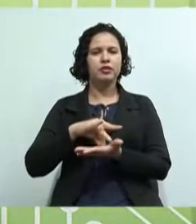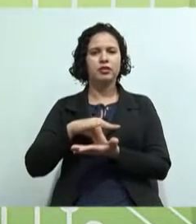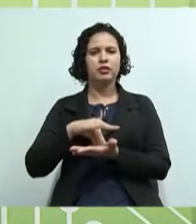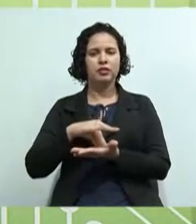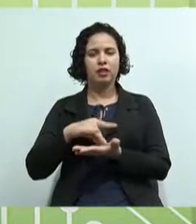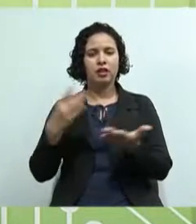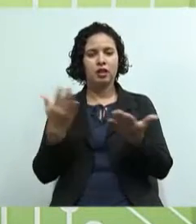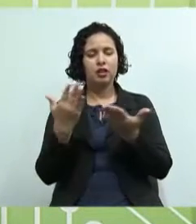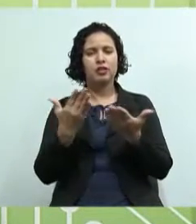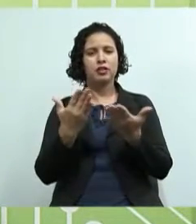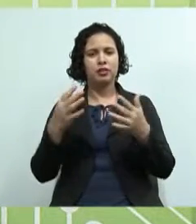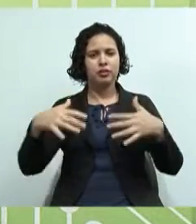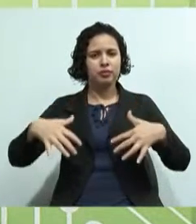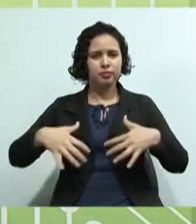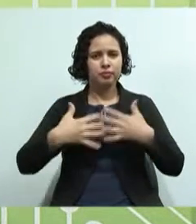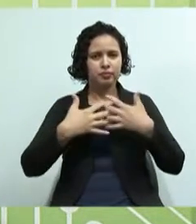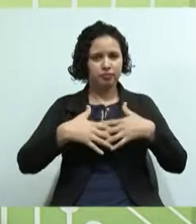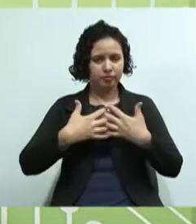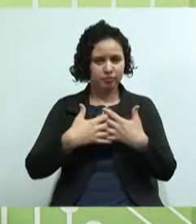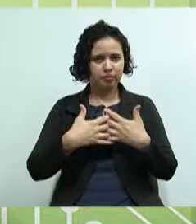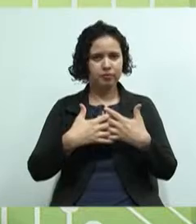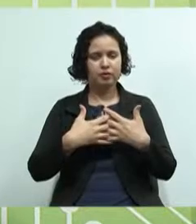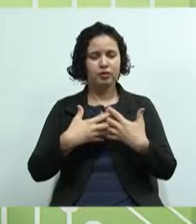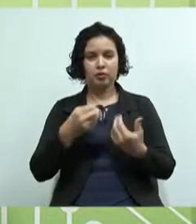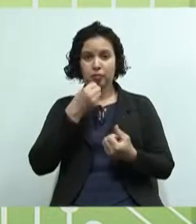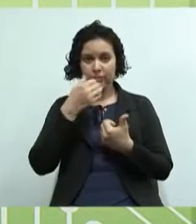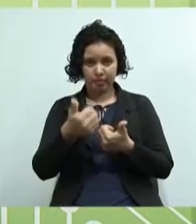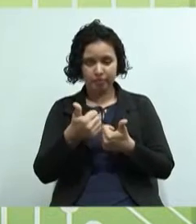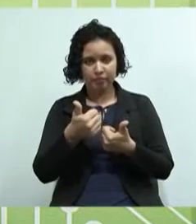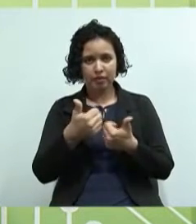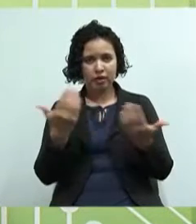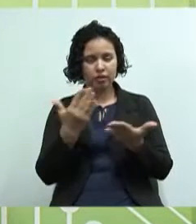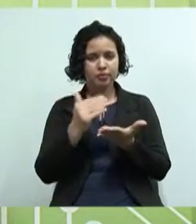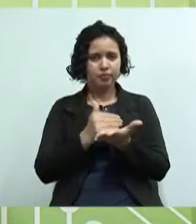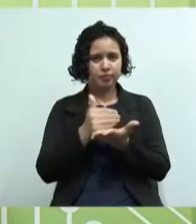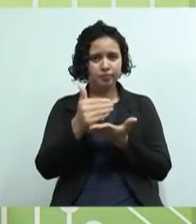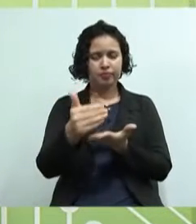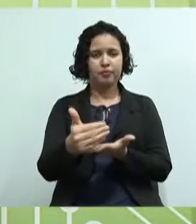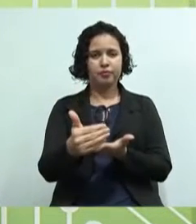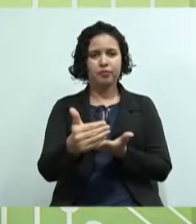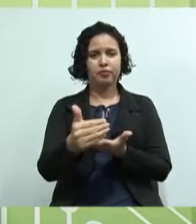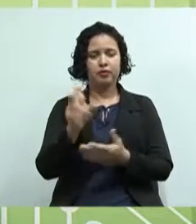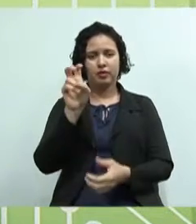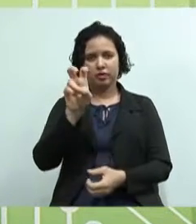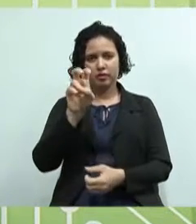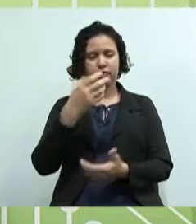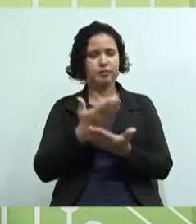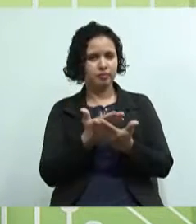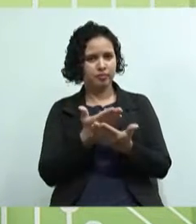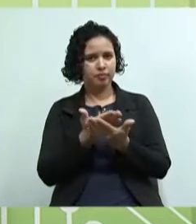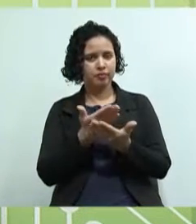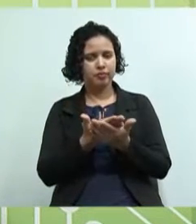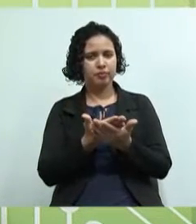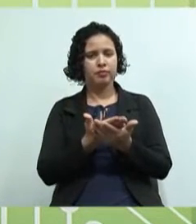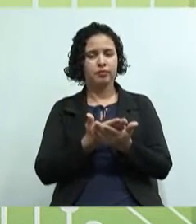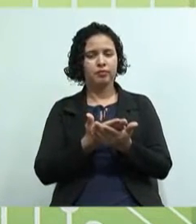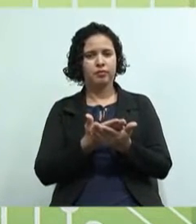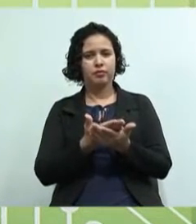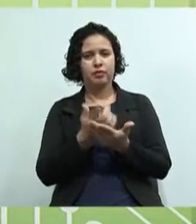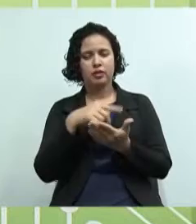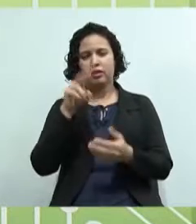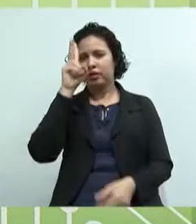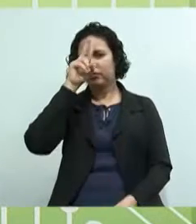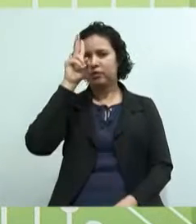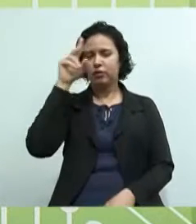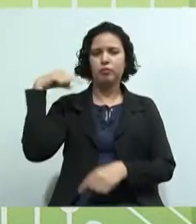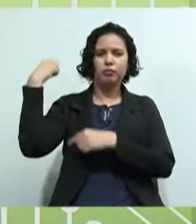grande Instituto Federal de Rondônia? Tudo bem por aí? Vamos começar então a nossa quinta teleaula, que é a teleaula de